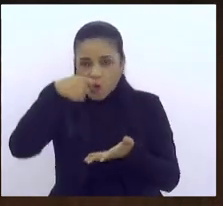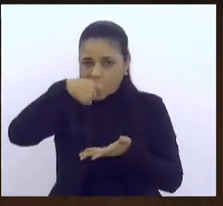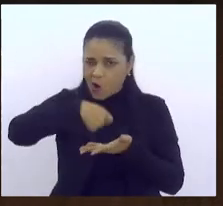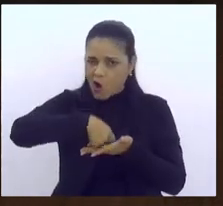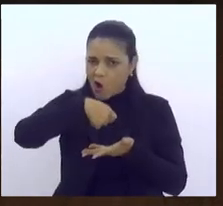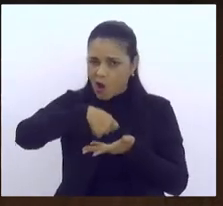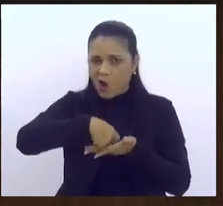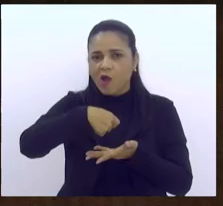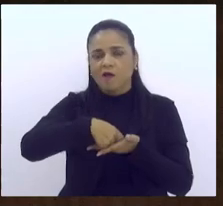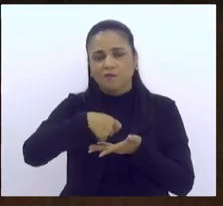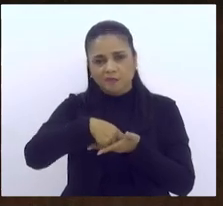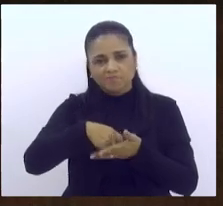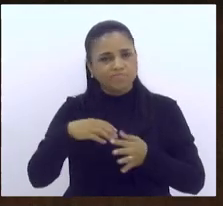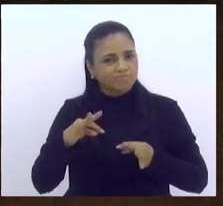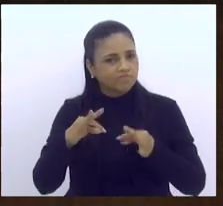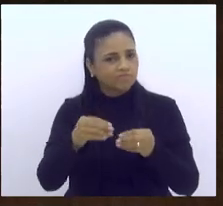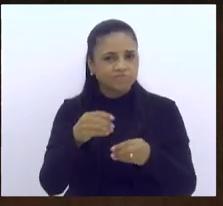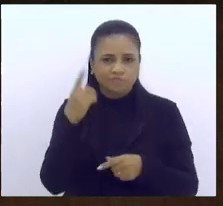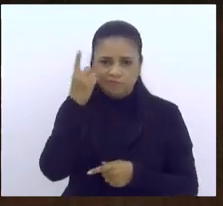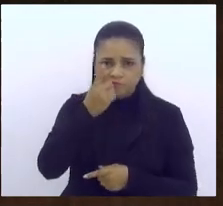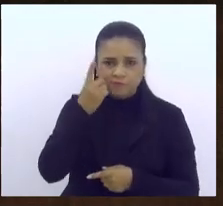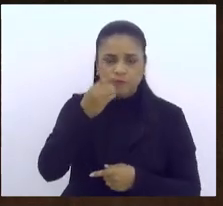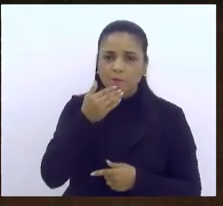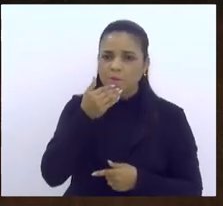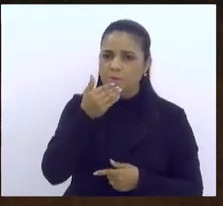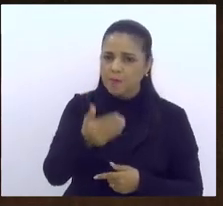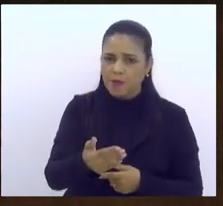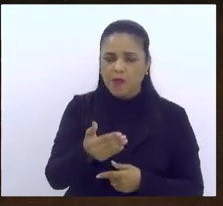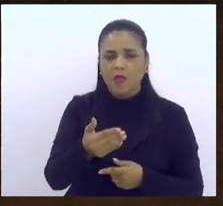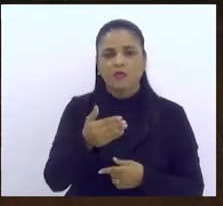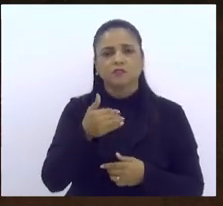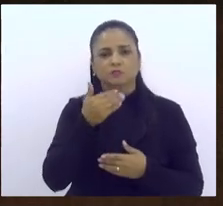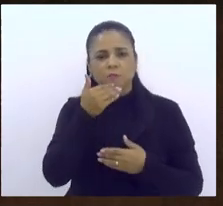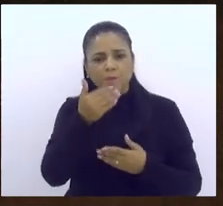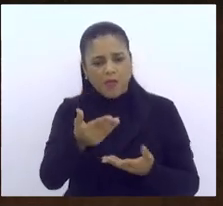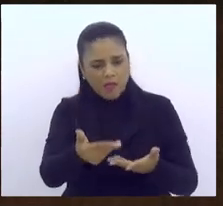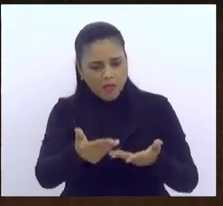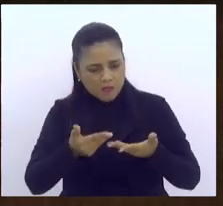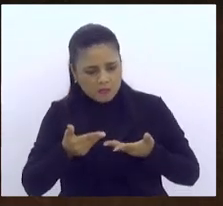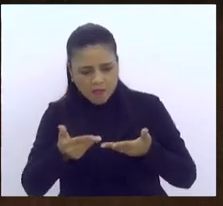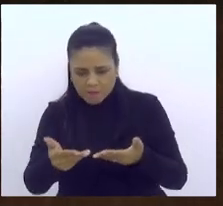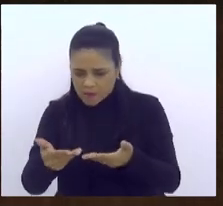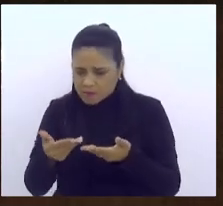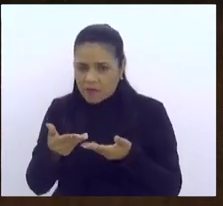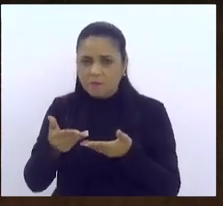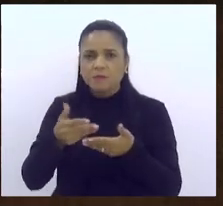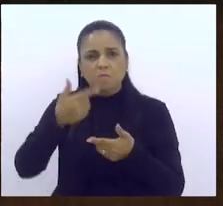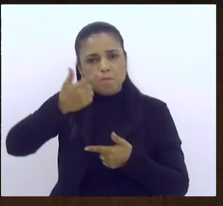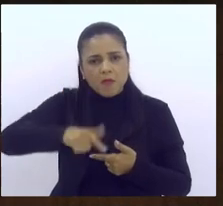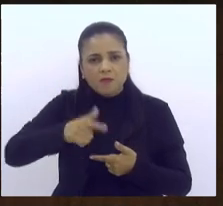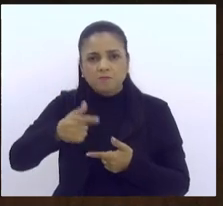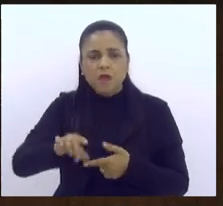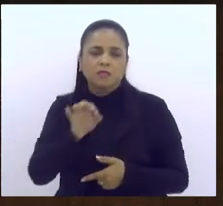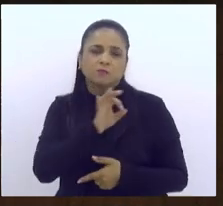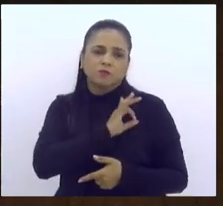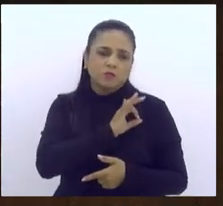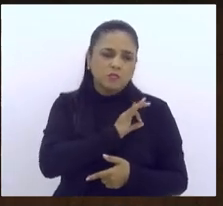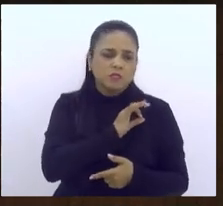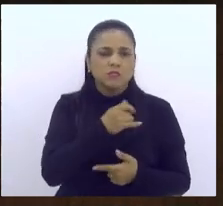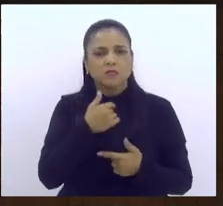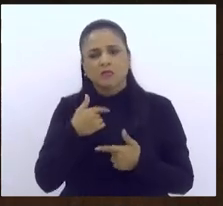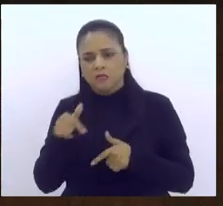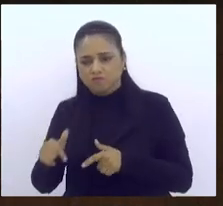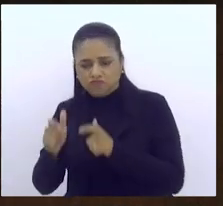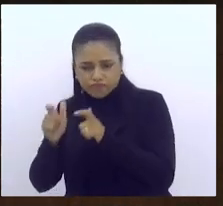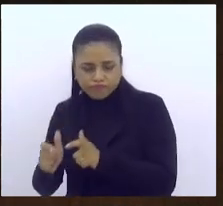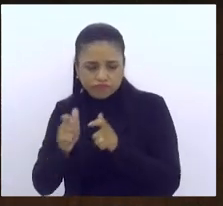isso. Creio que todos os deputados aqui recebem pedidos de mais policiamento aqui, mais policiamento ali, isso